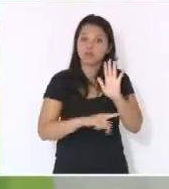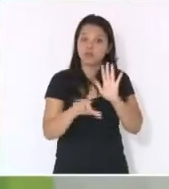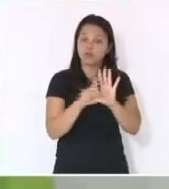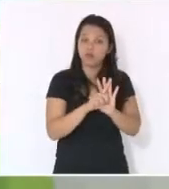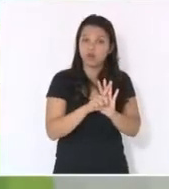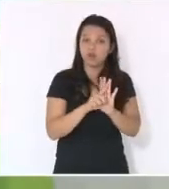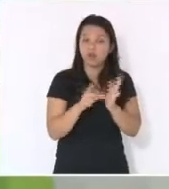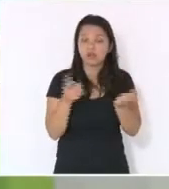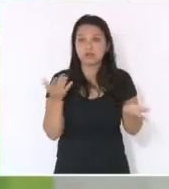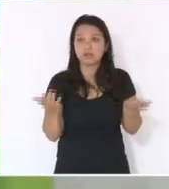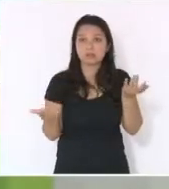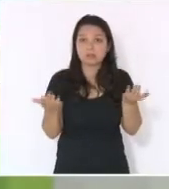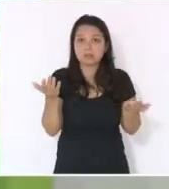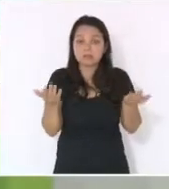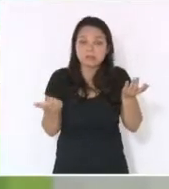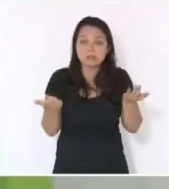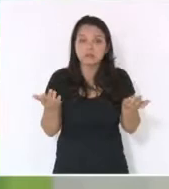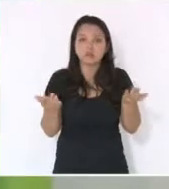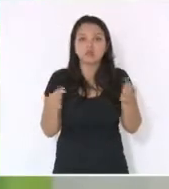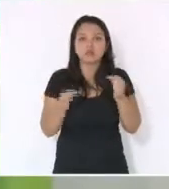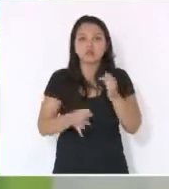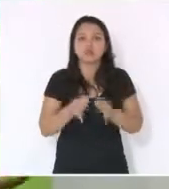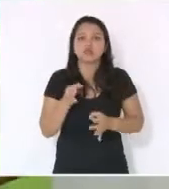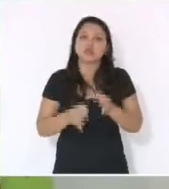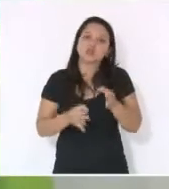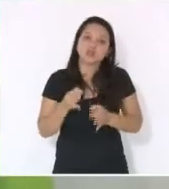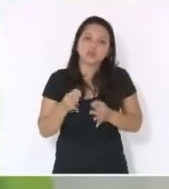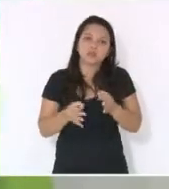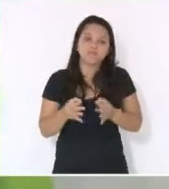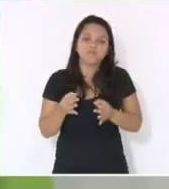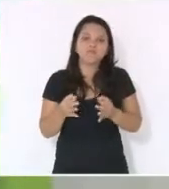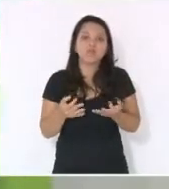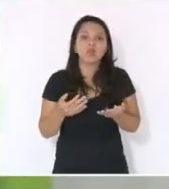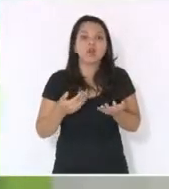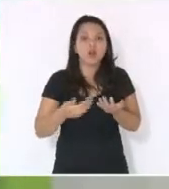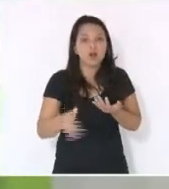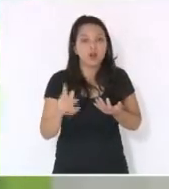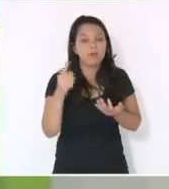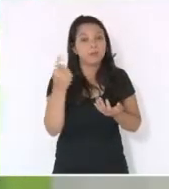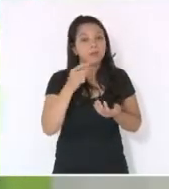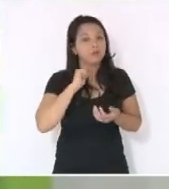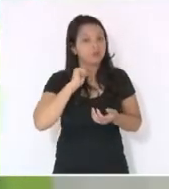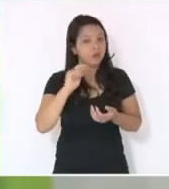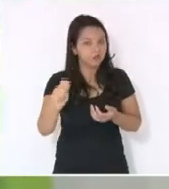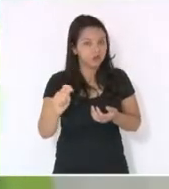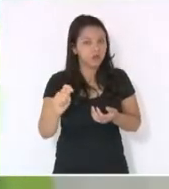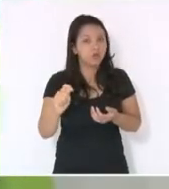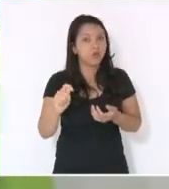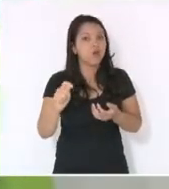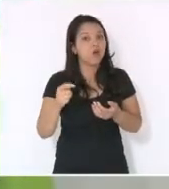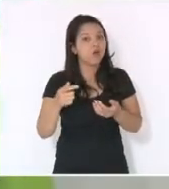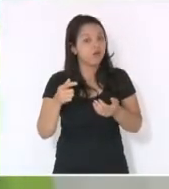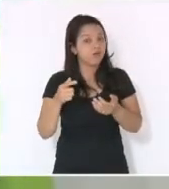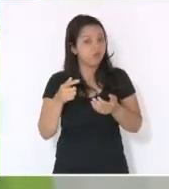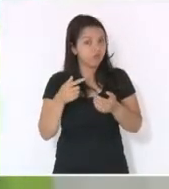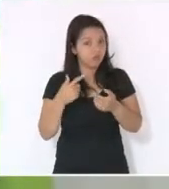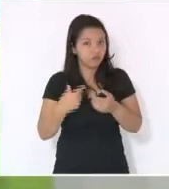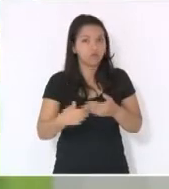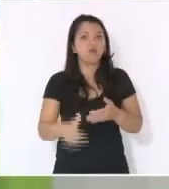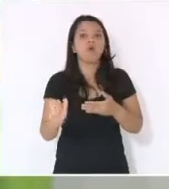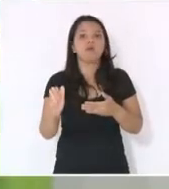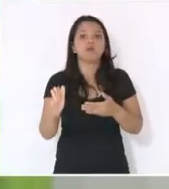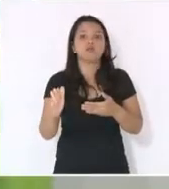jurídica. E, a partir de 1º de abril, aquele decreto estava valendo, então, todo o segmento